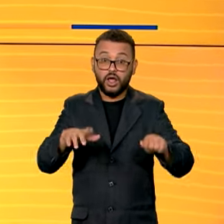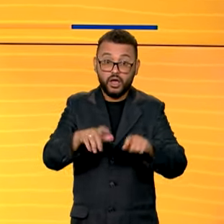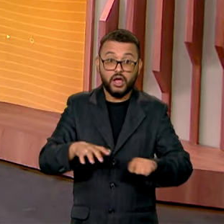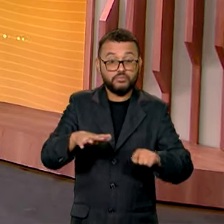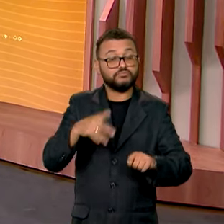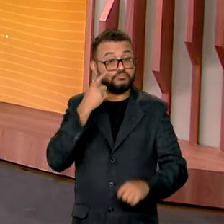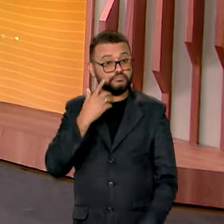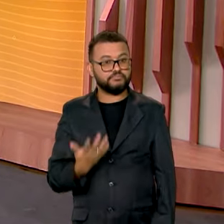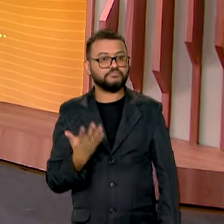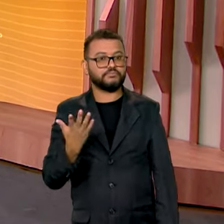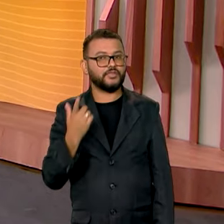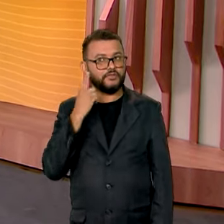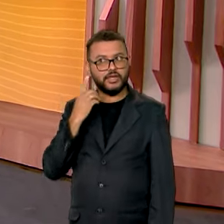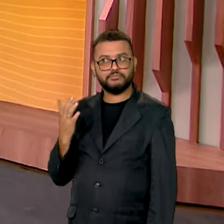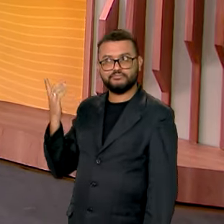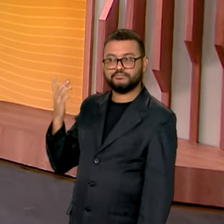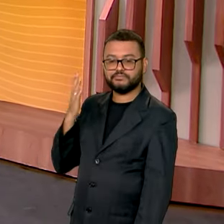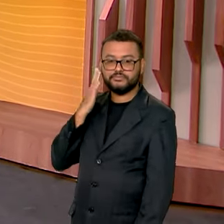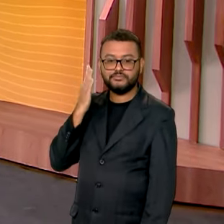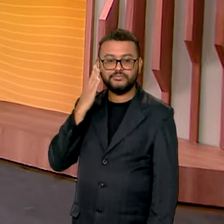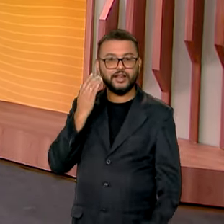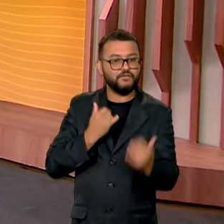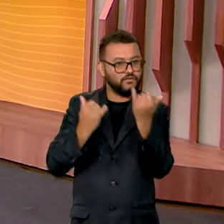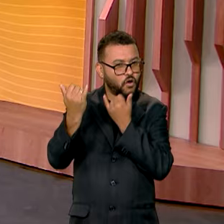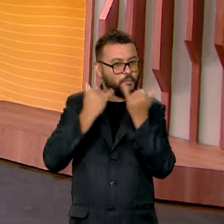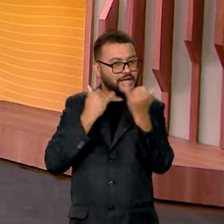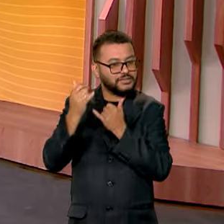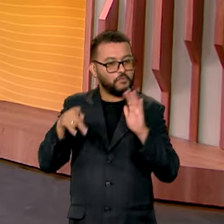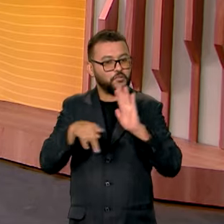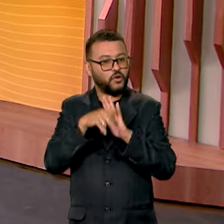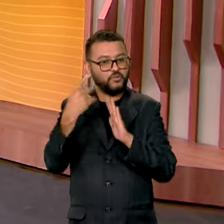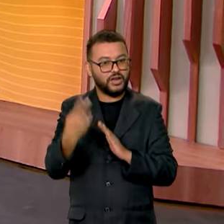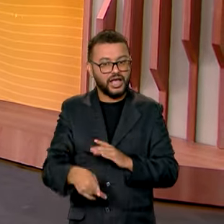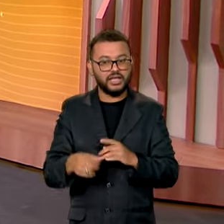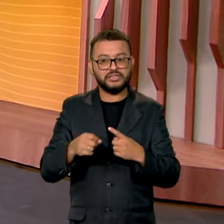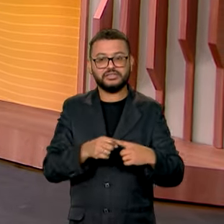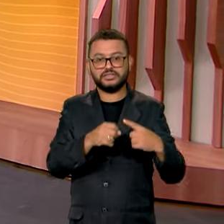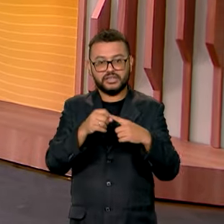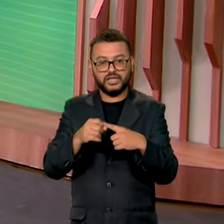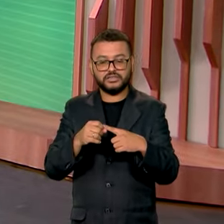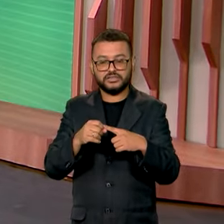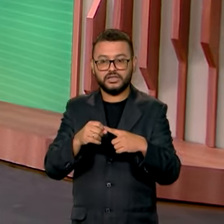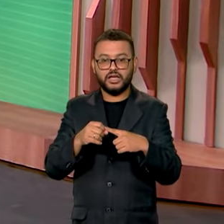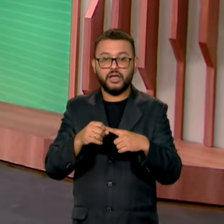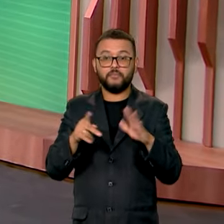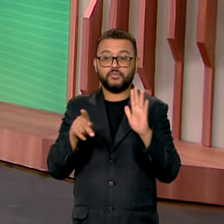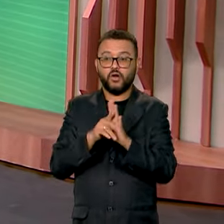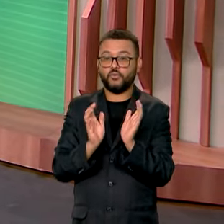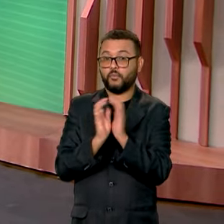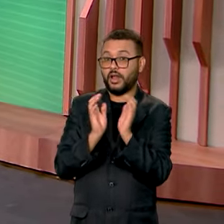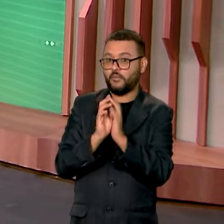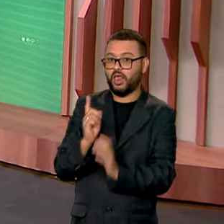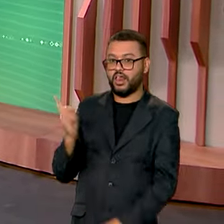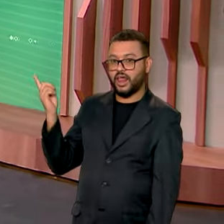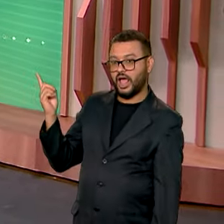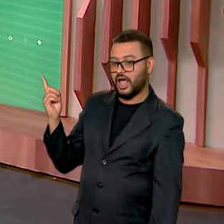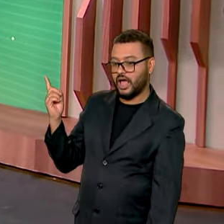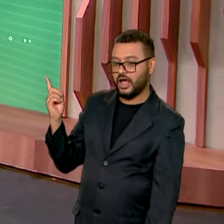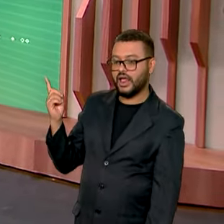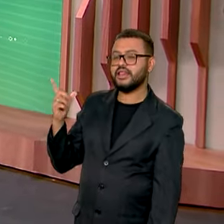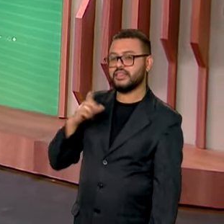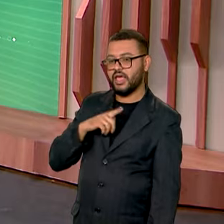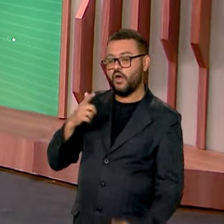terra. Então, vamos aproveitar e conferir alguns dados a respeito de Caruaru, essa cidade pernambucana onde